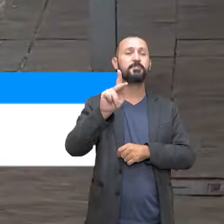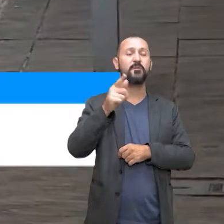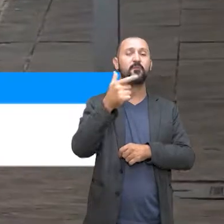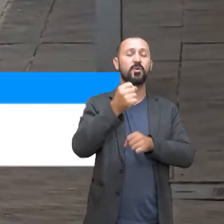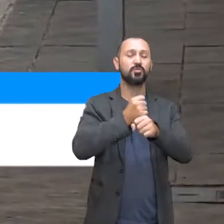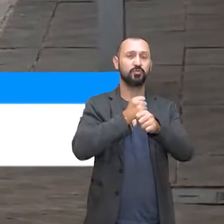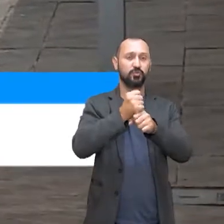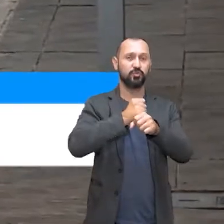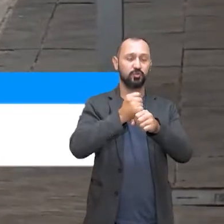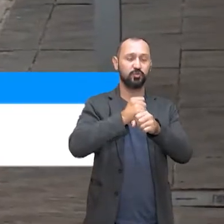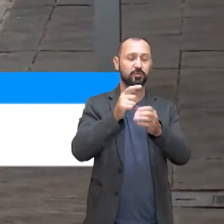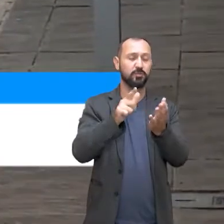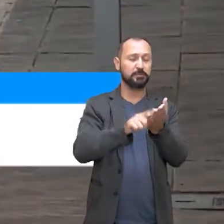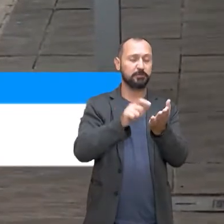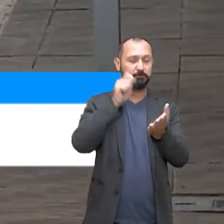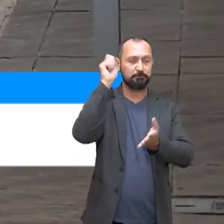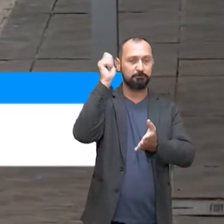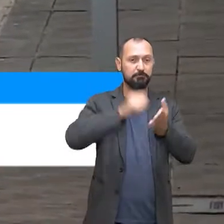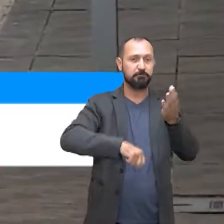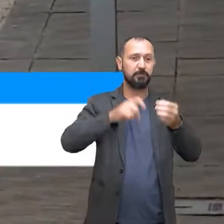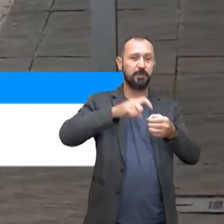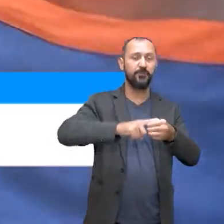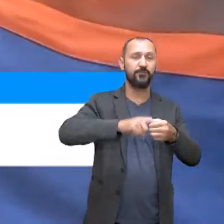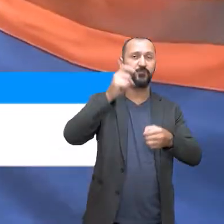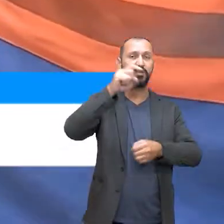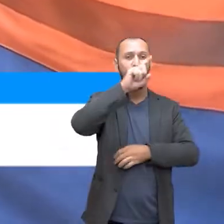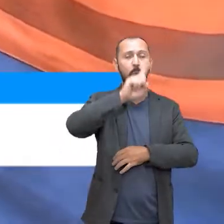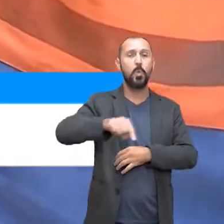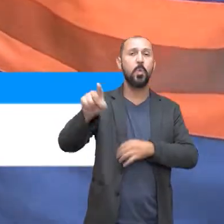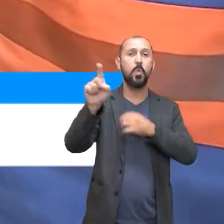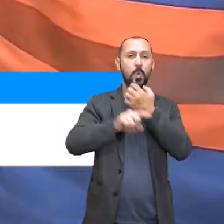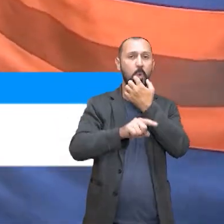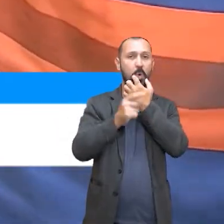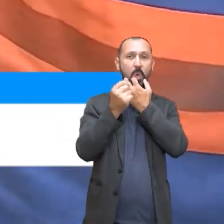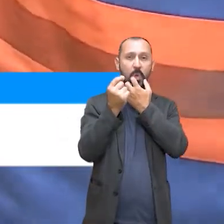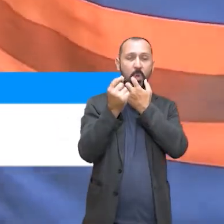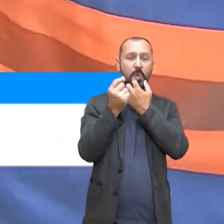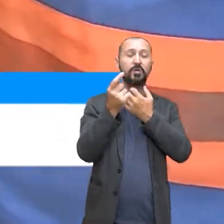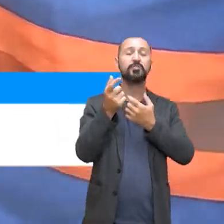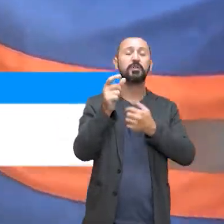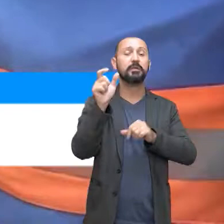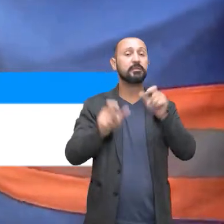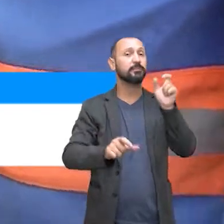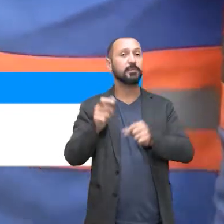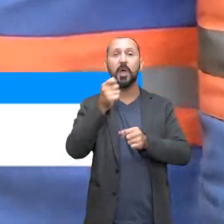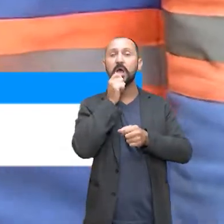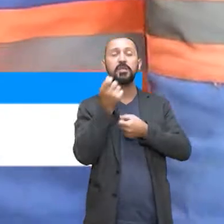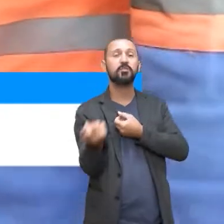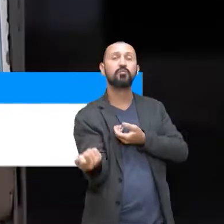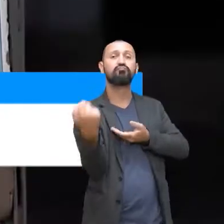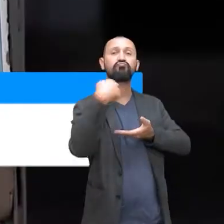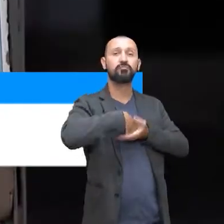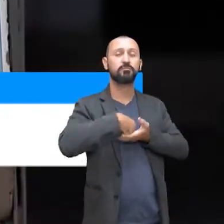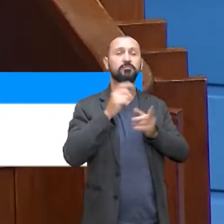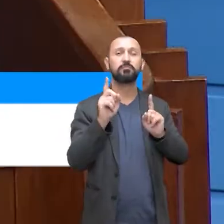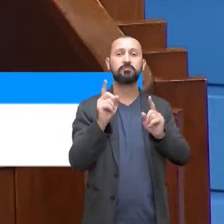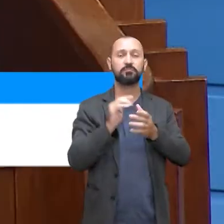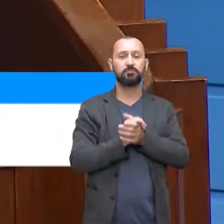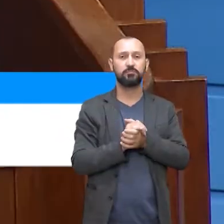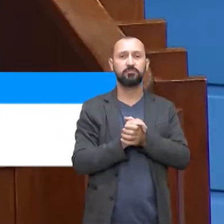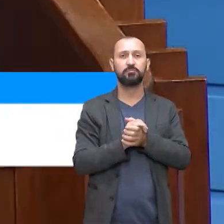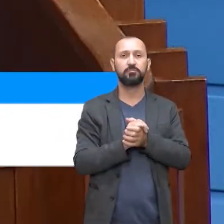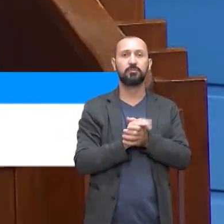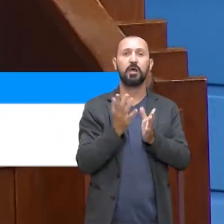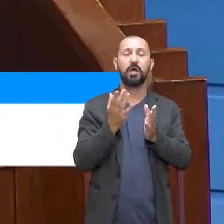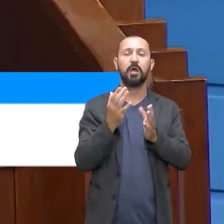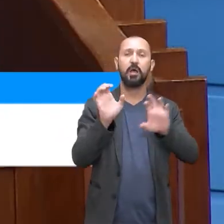20 anos, o contrato da Prefeitura com a empresa foi encerrado e o dinheiro do consumidor não foi devolvido. A